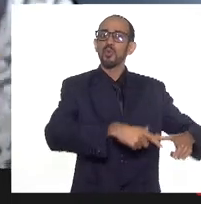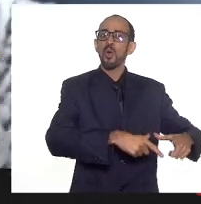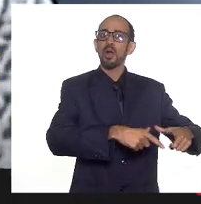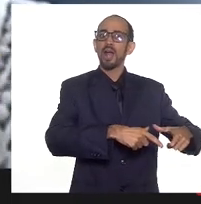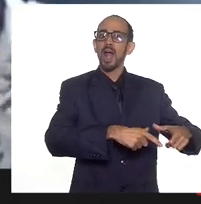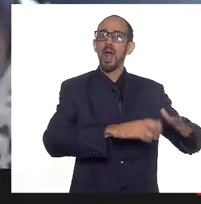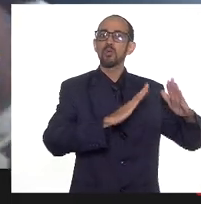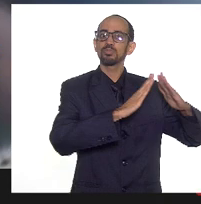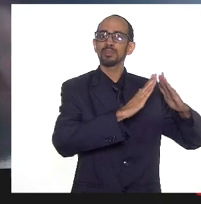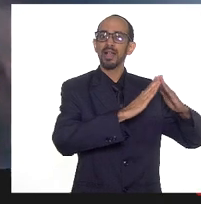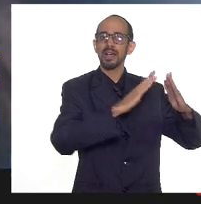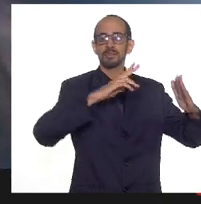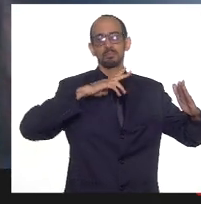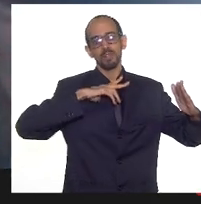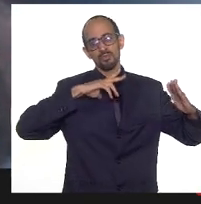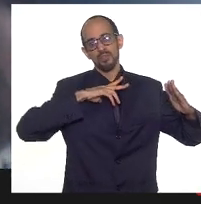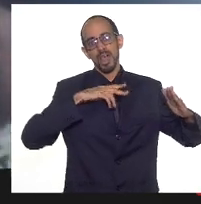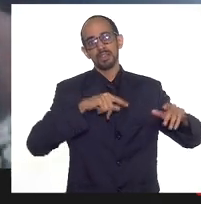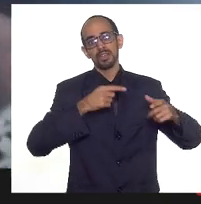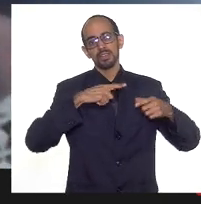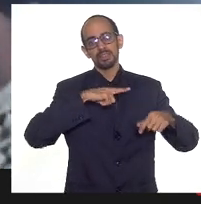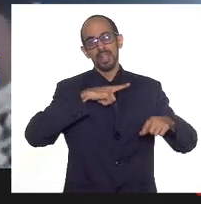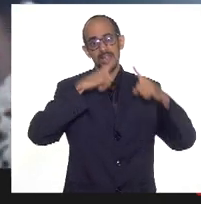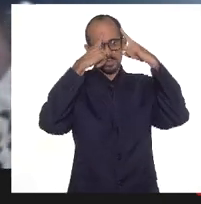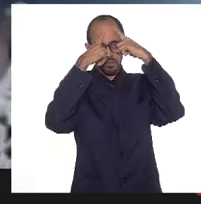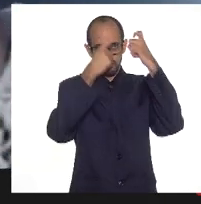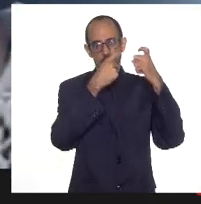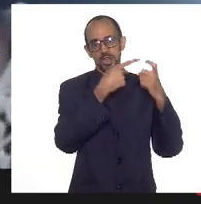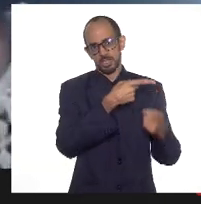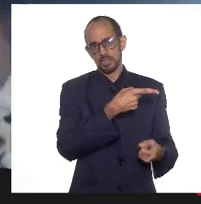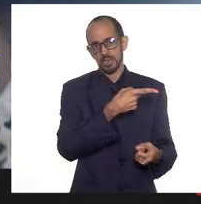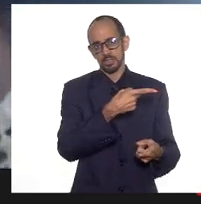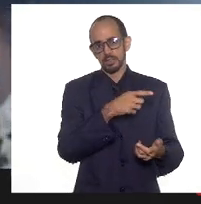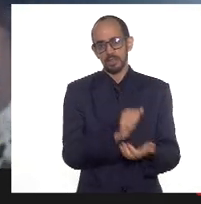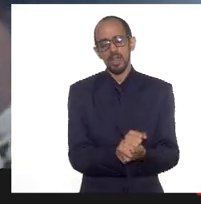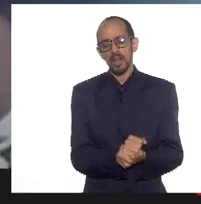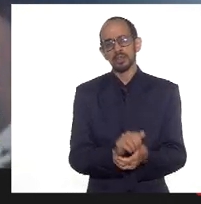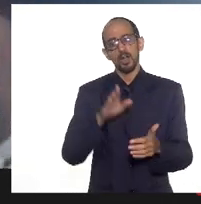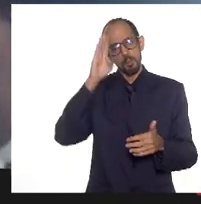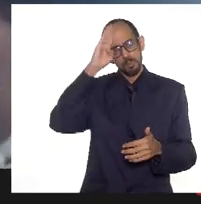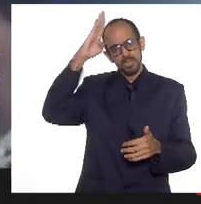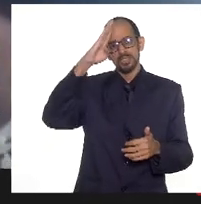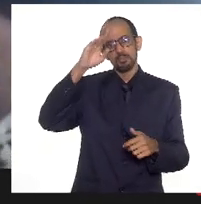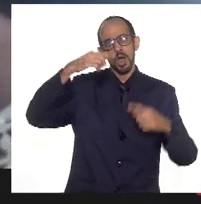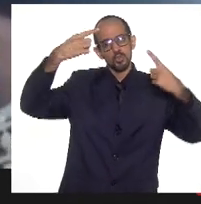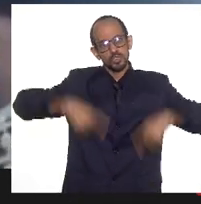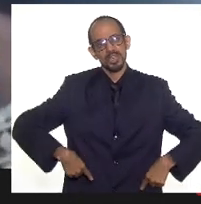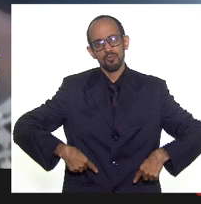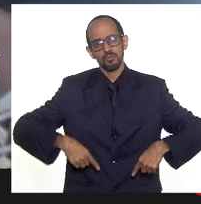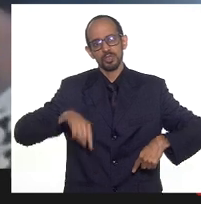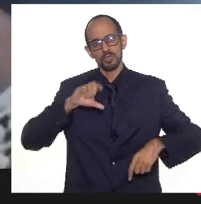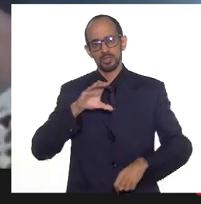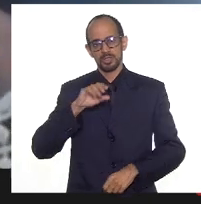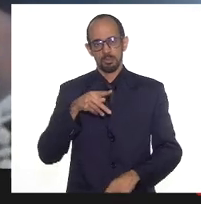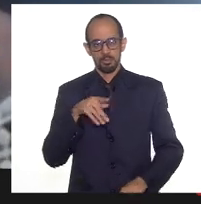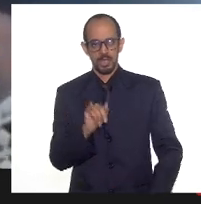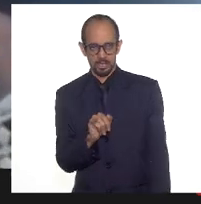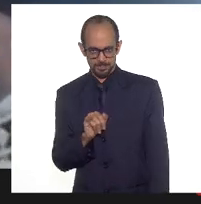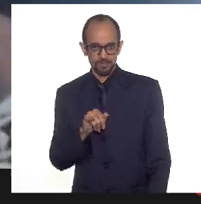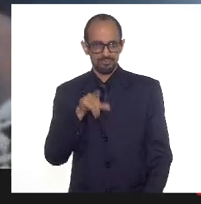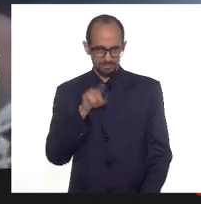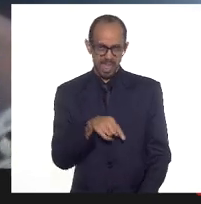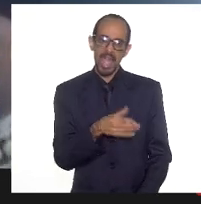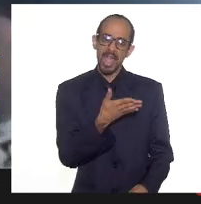sagrados privados que estão sendo violentados. Então, esse talvez seja o principal desafio a essa CPI, né?